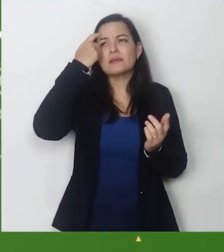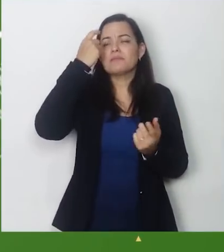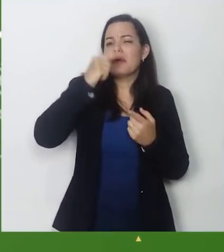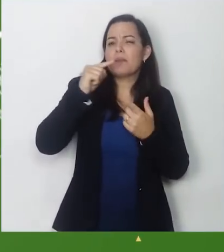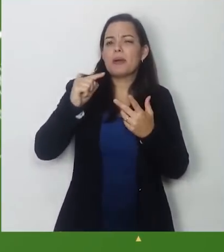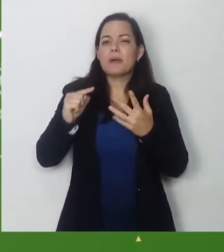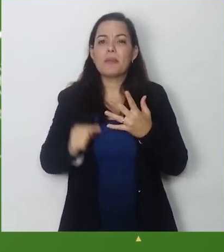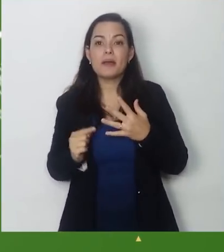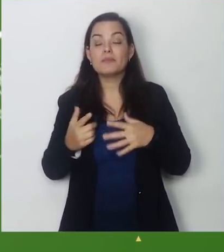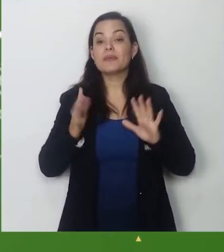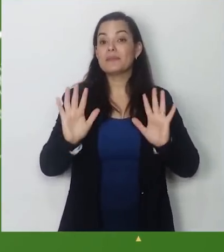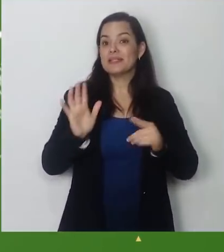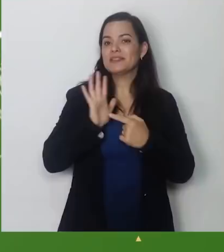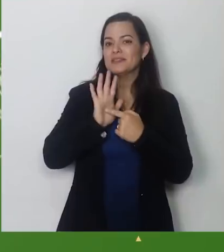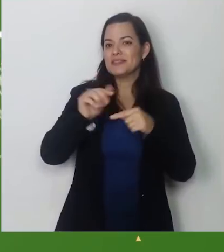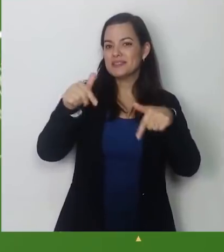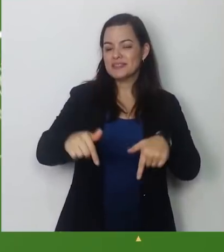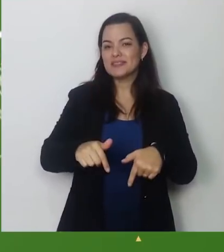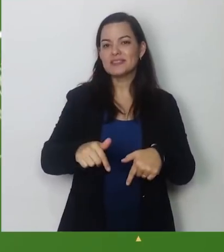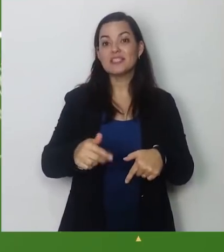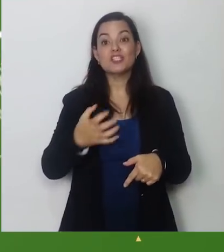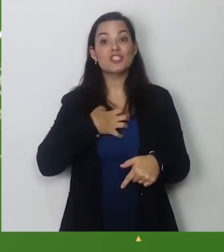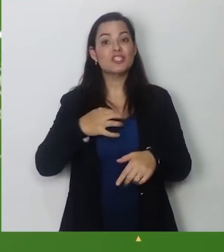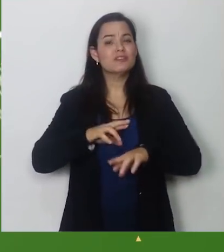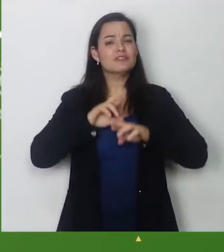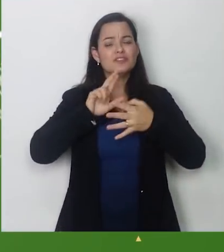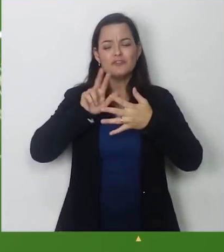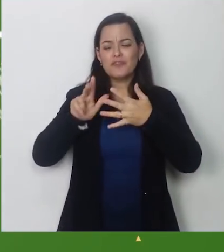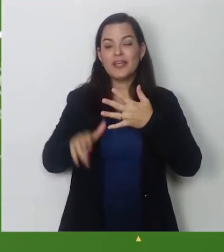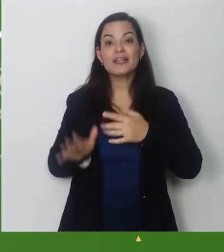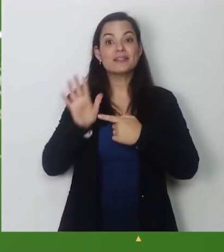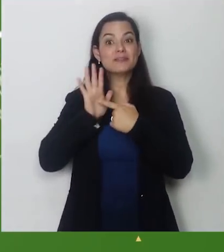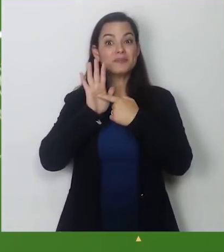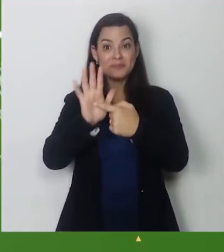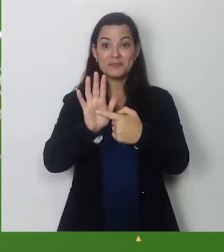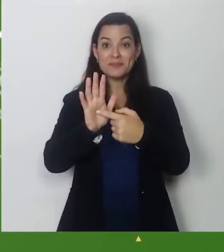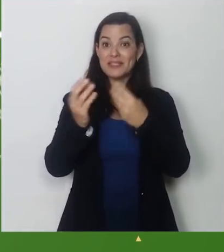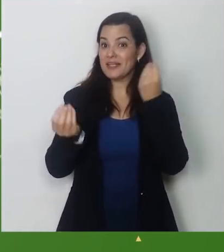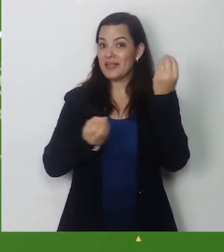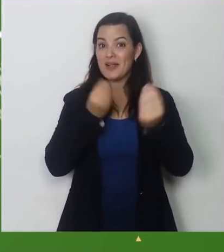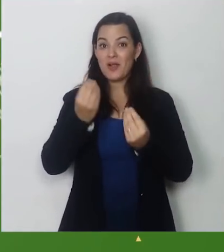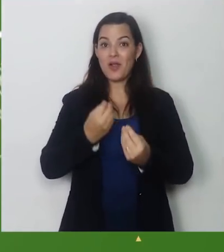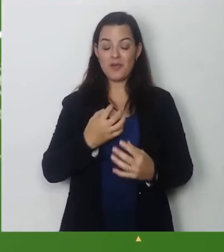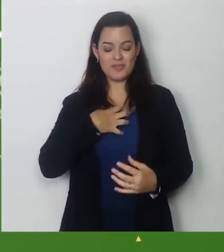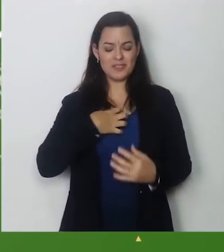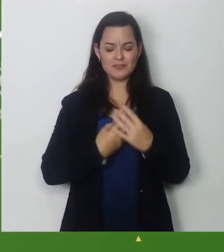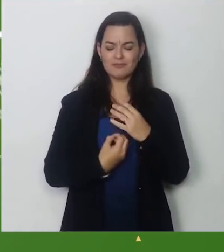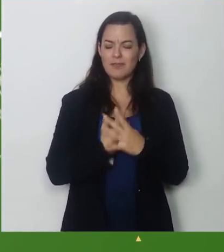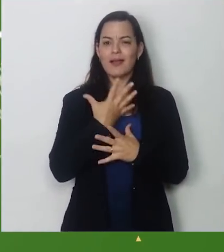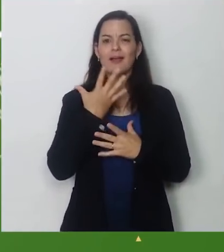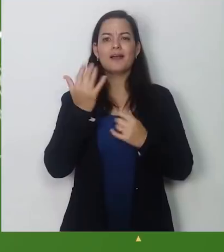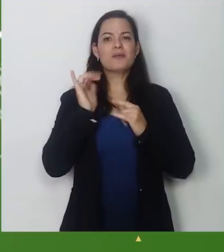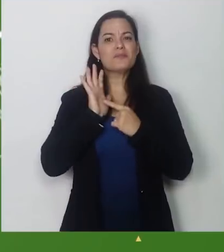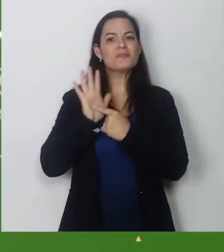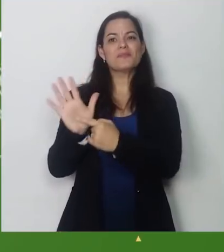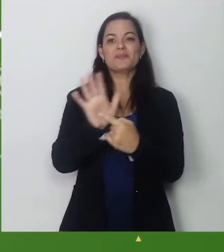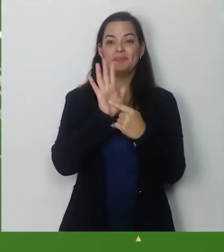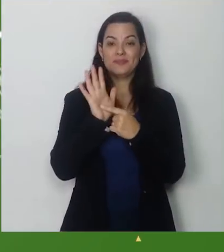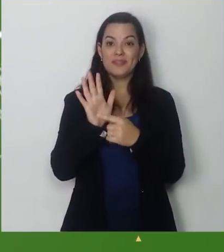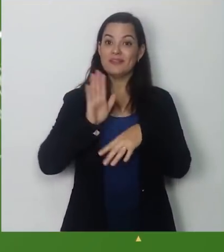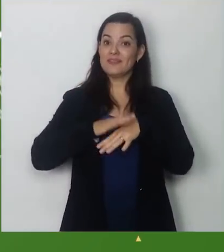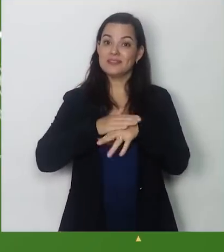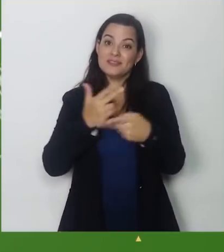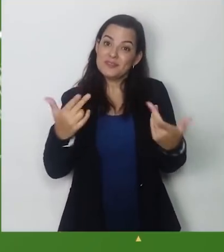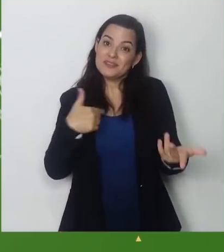algumas formas que nós podemos utilizar para manifestar essa expressão, um sentimento, fazer alguma coisa aí que a